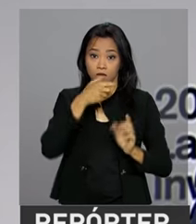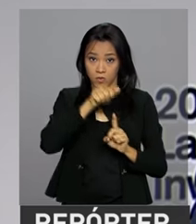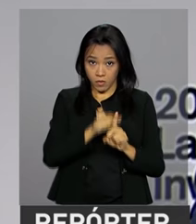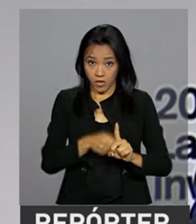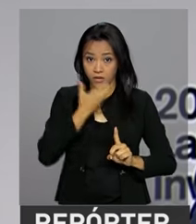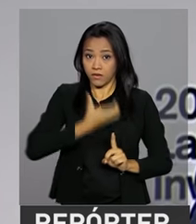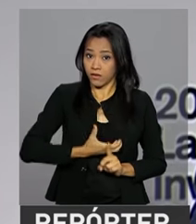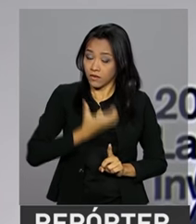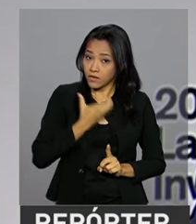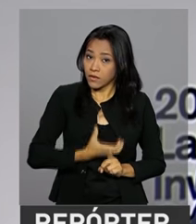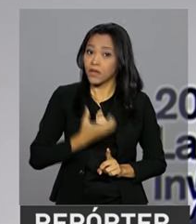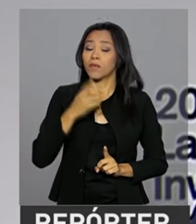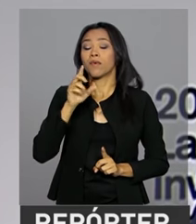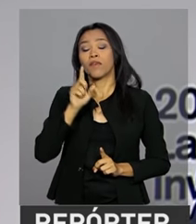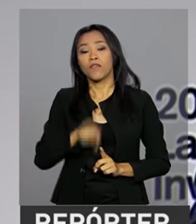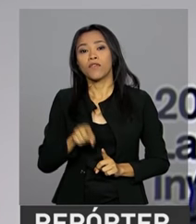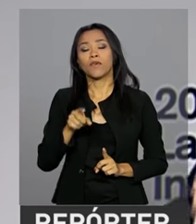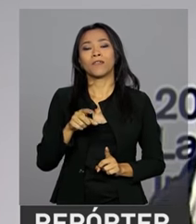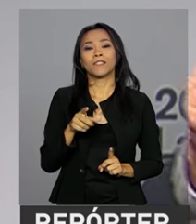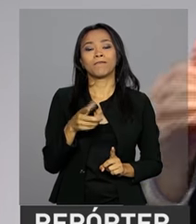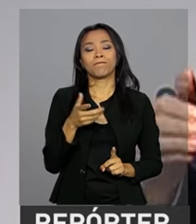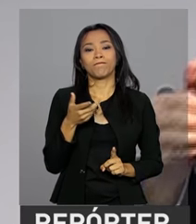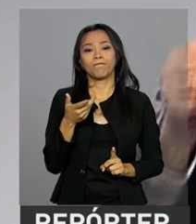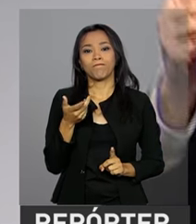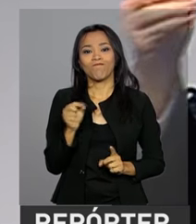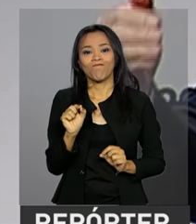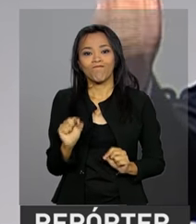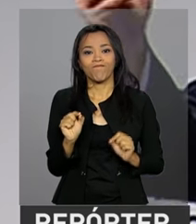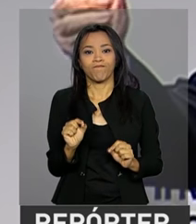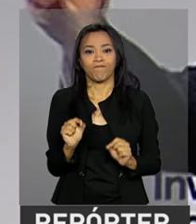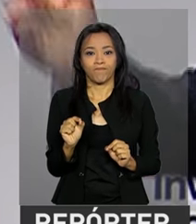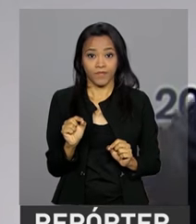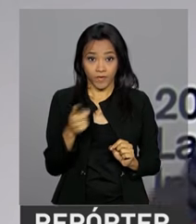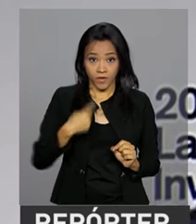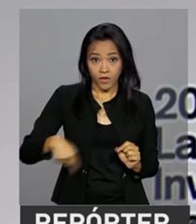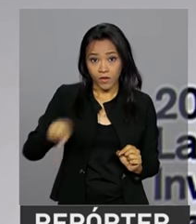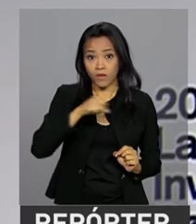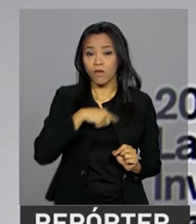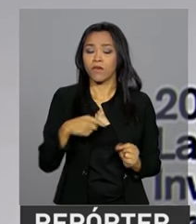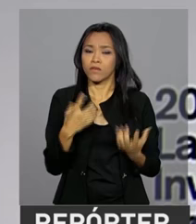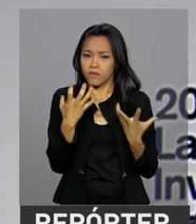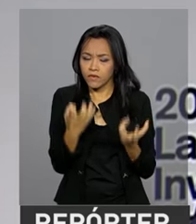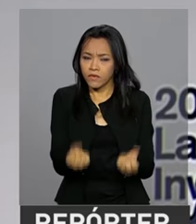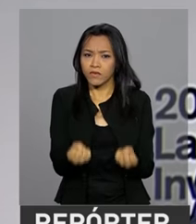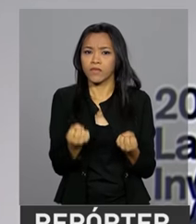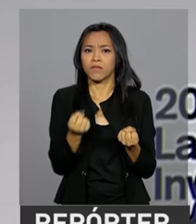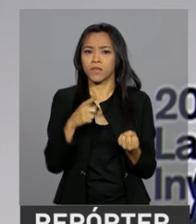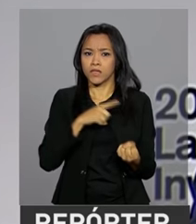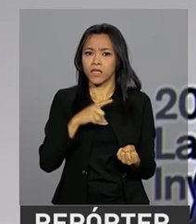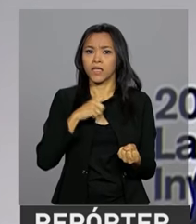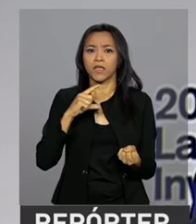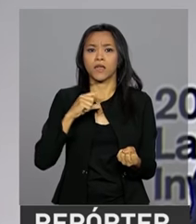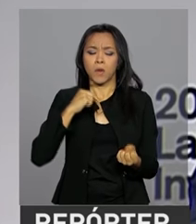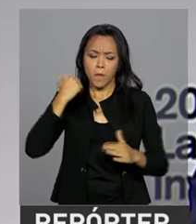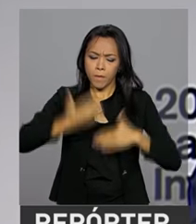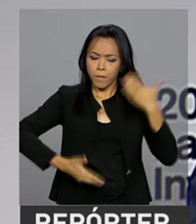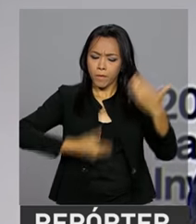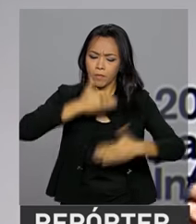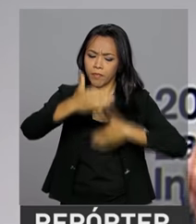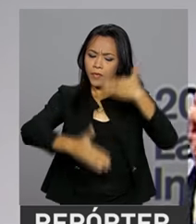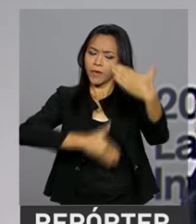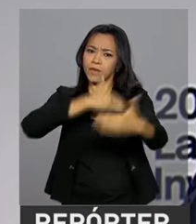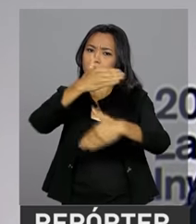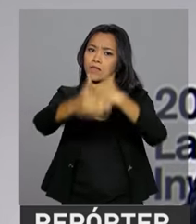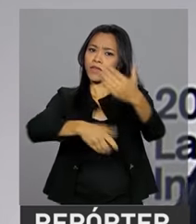o ponto de inflexão e que nós teremos, de fato, um processo de crescimento já